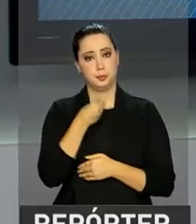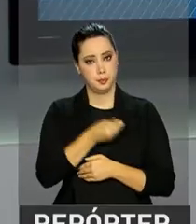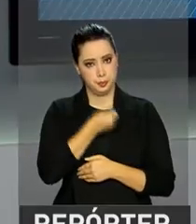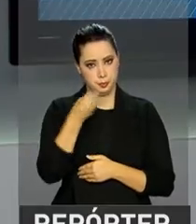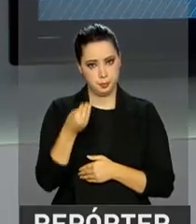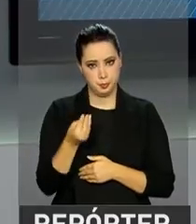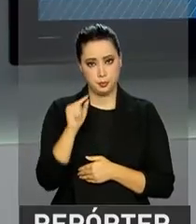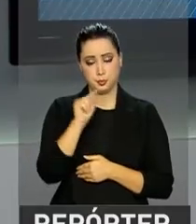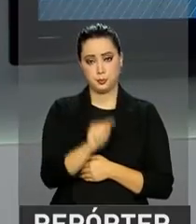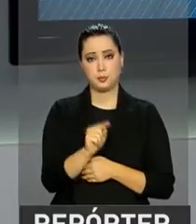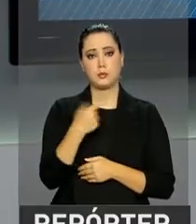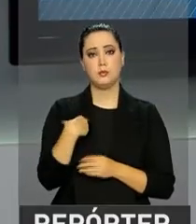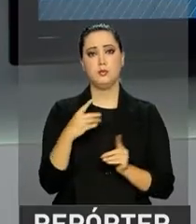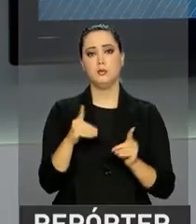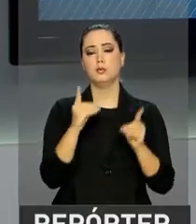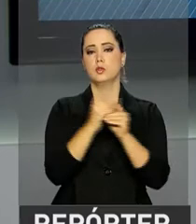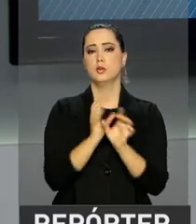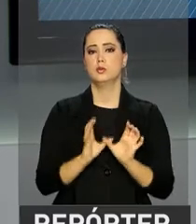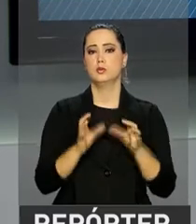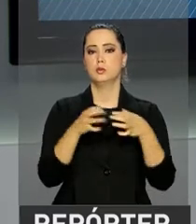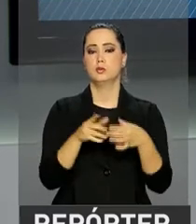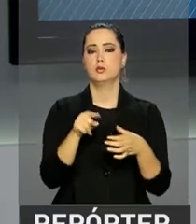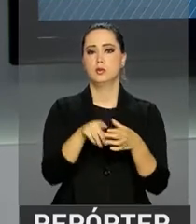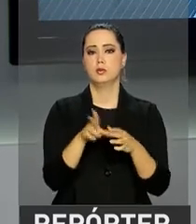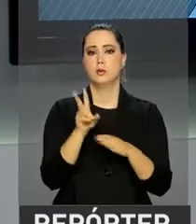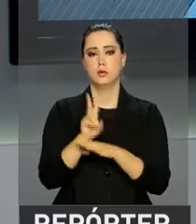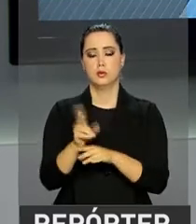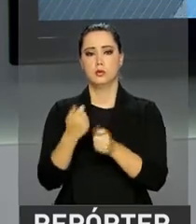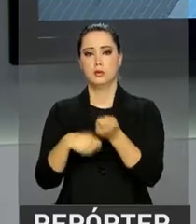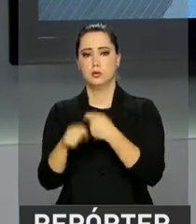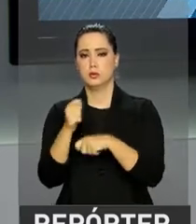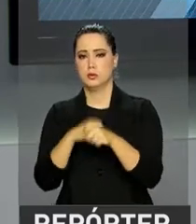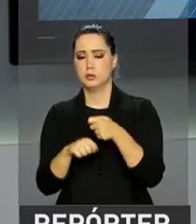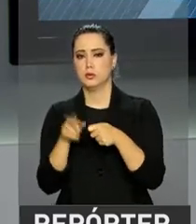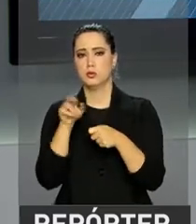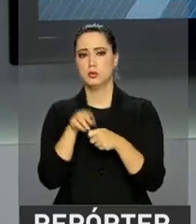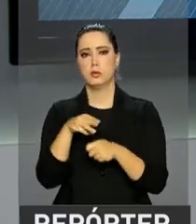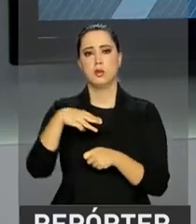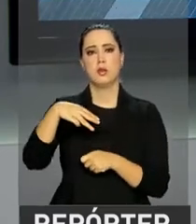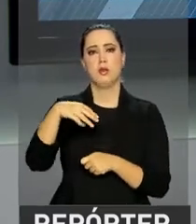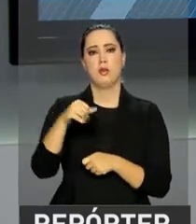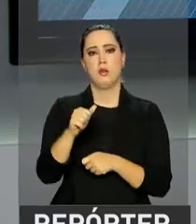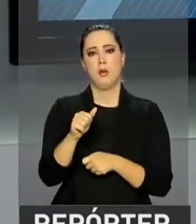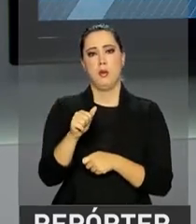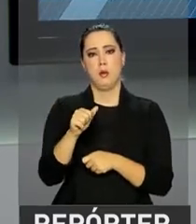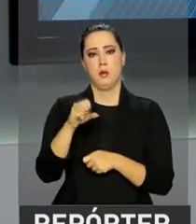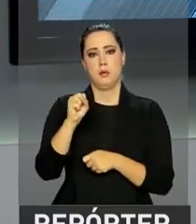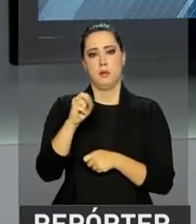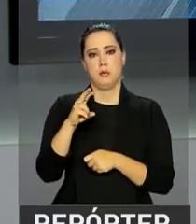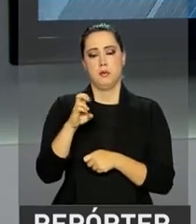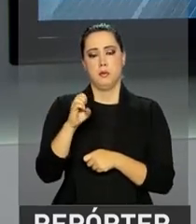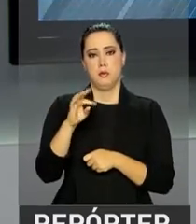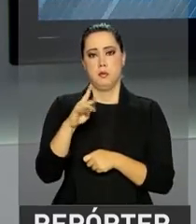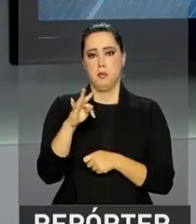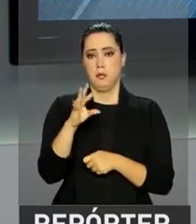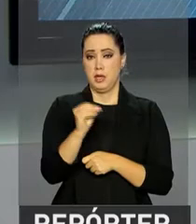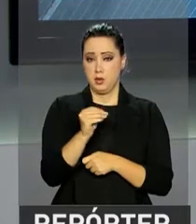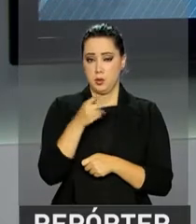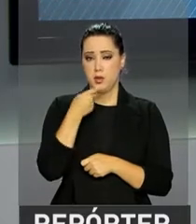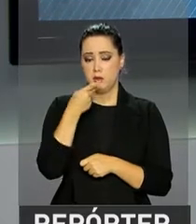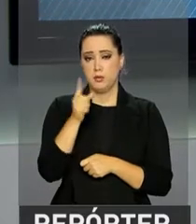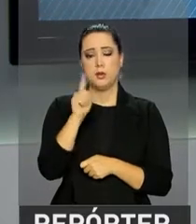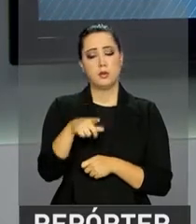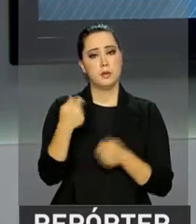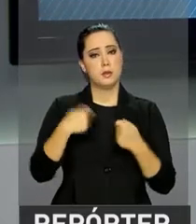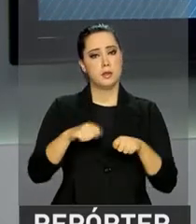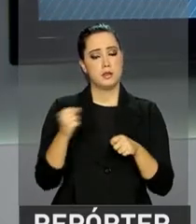o secretário de acompanhamento econômico do ministério da fazenda mansueto almeida defendeu a necessidade de fazer reformas como